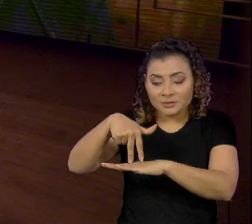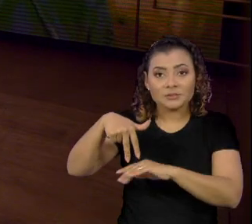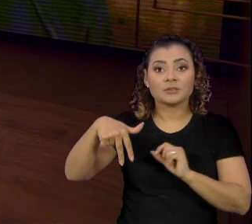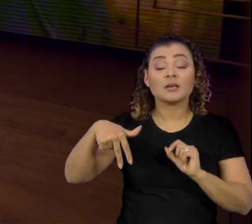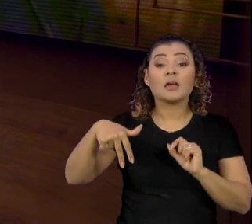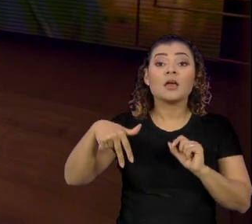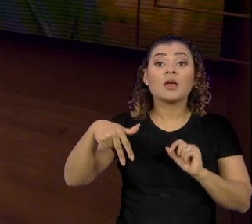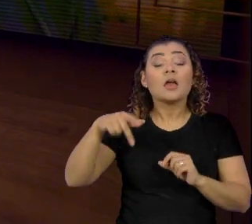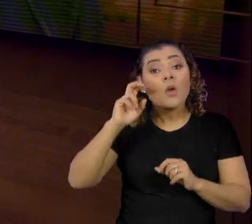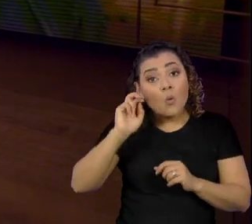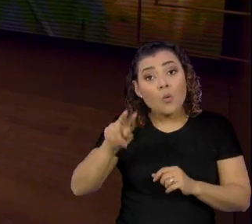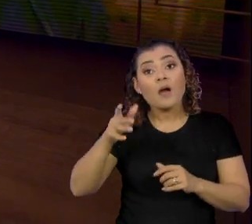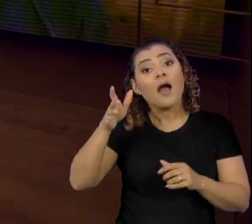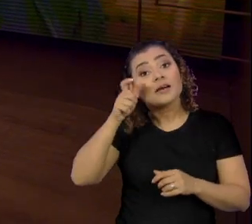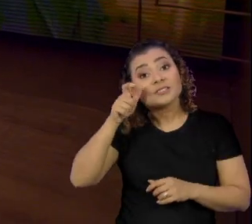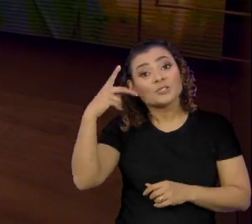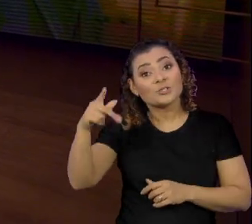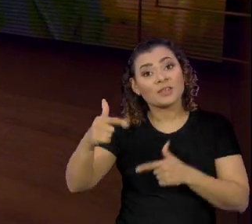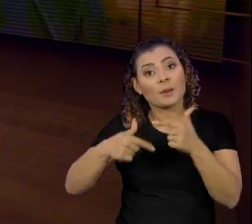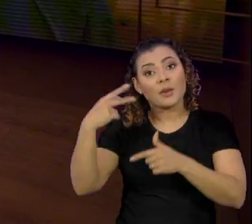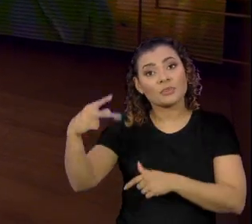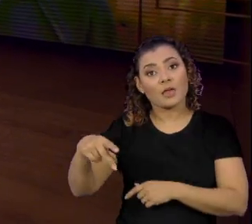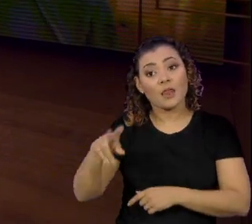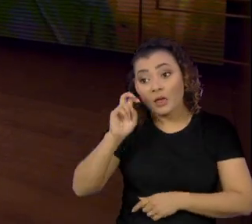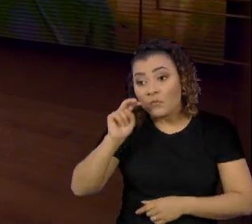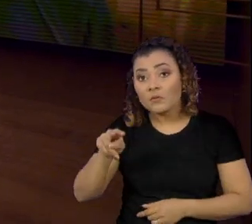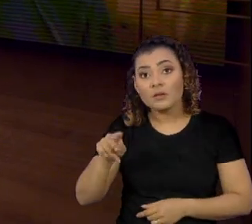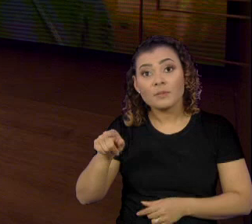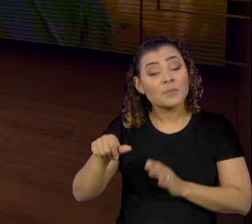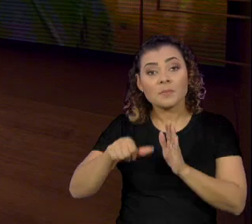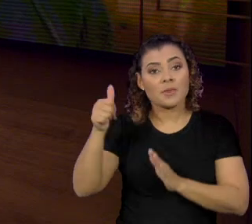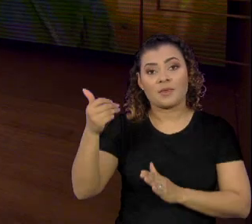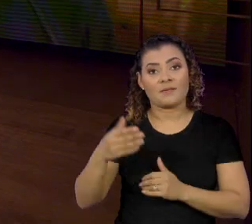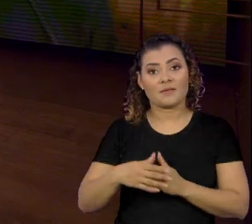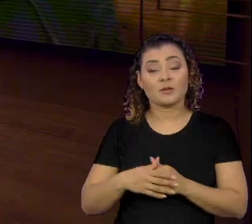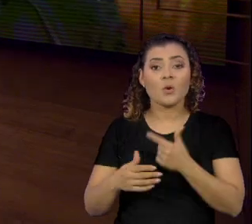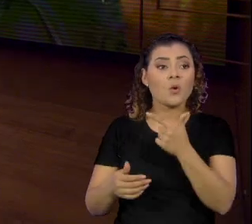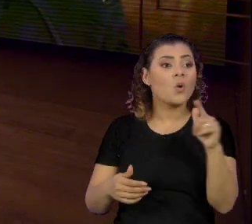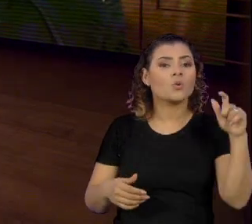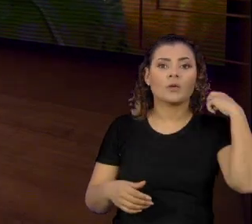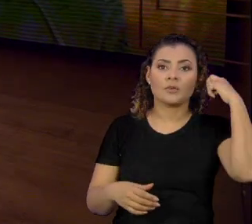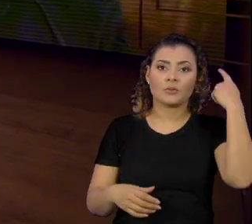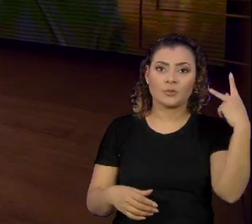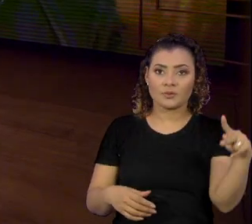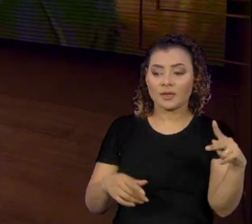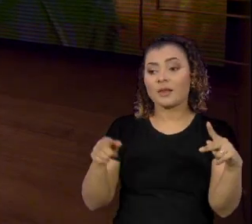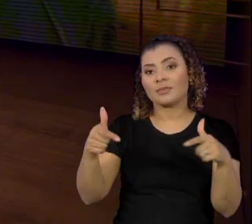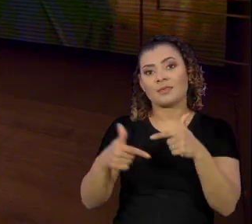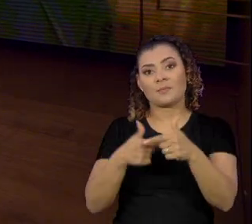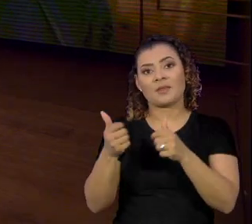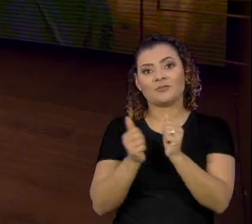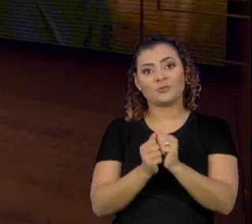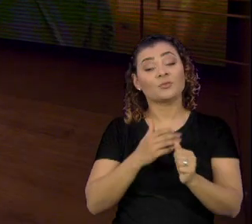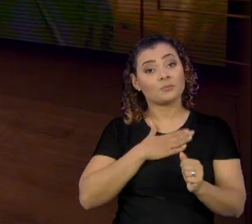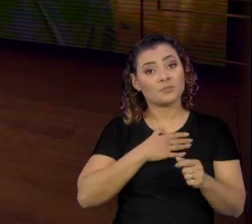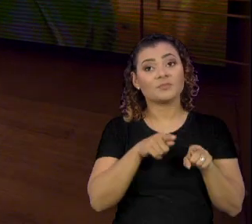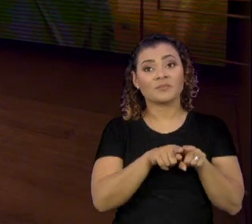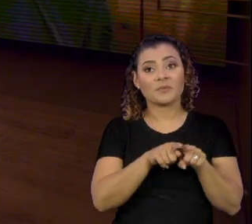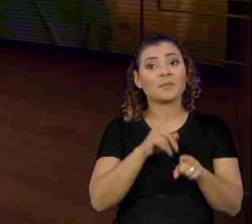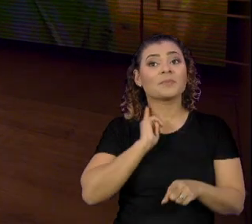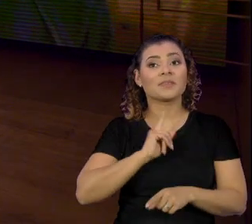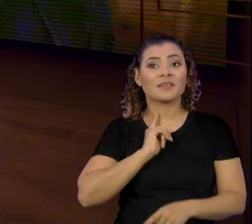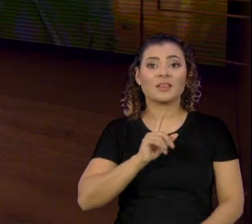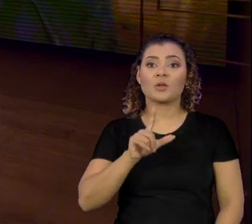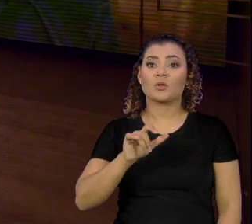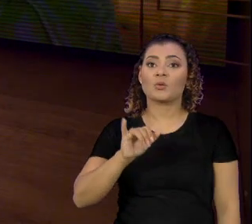eu assisti um espetáculo dela e de um outro ator, companheiro de cena meu também, mineiro,